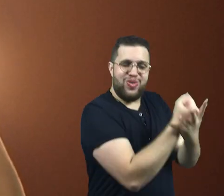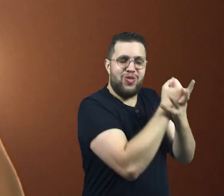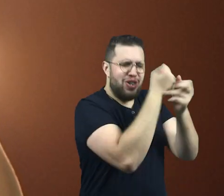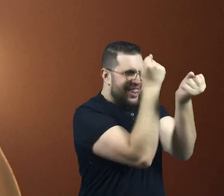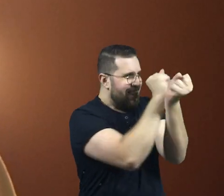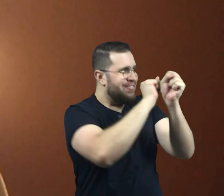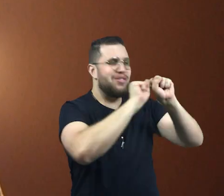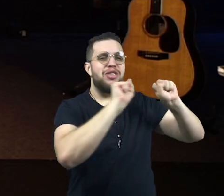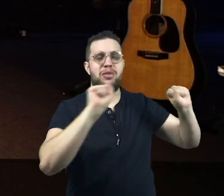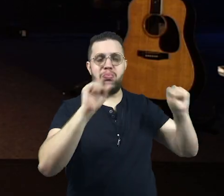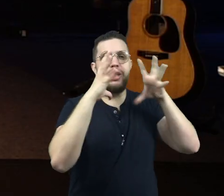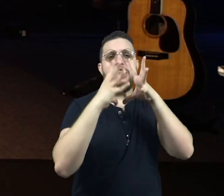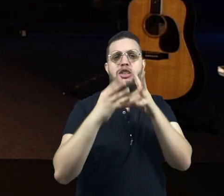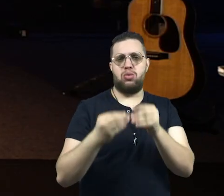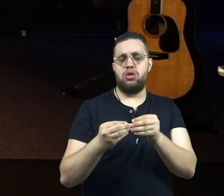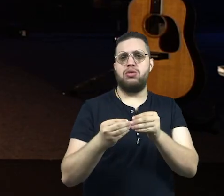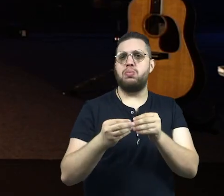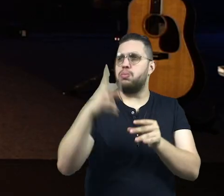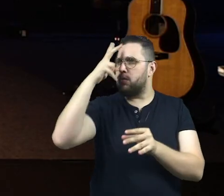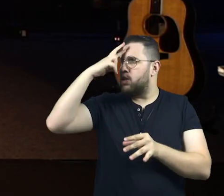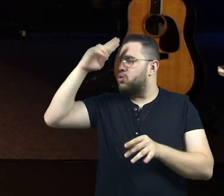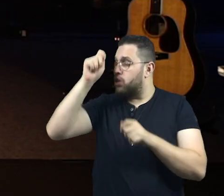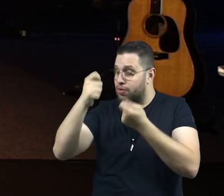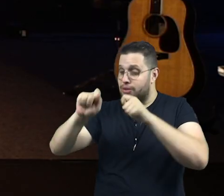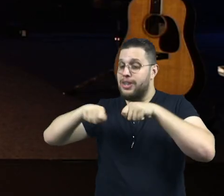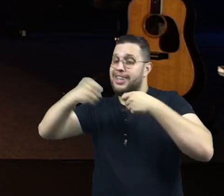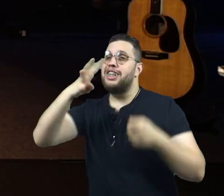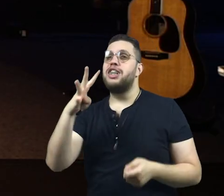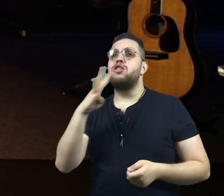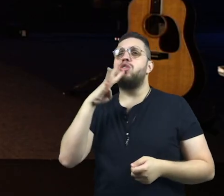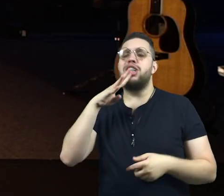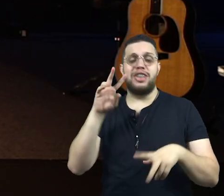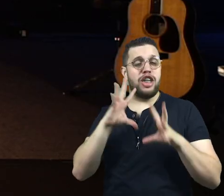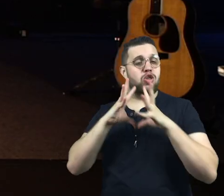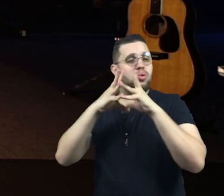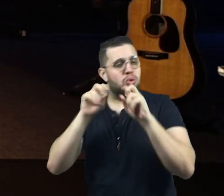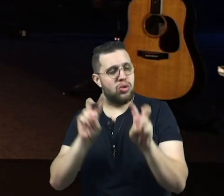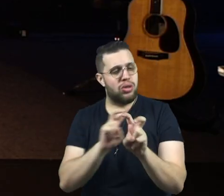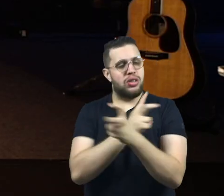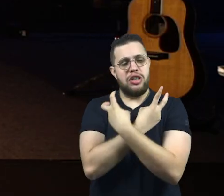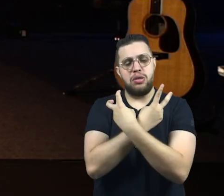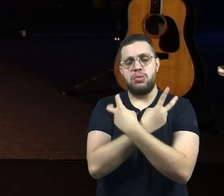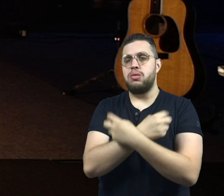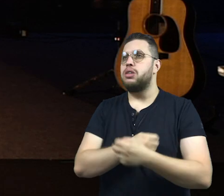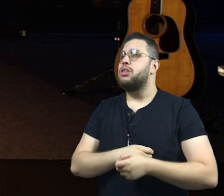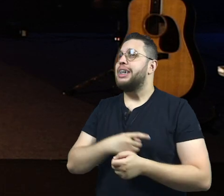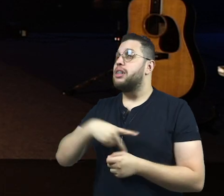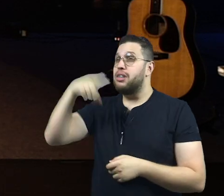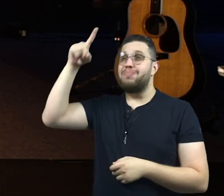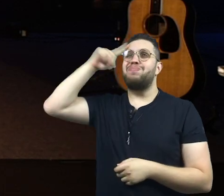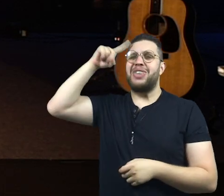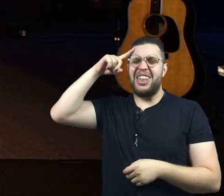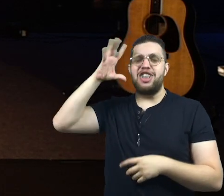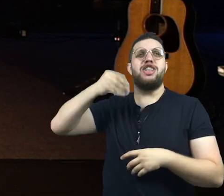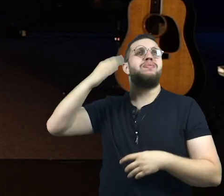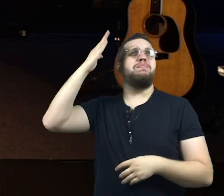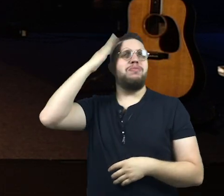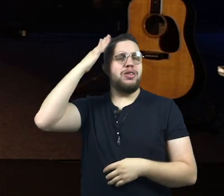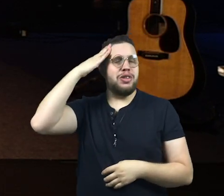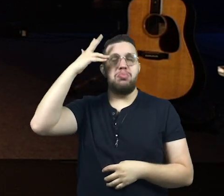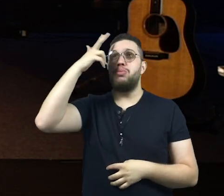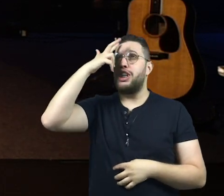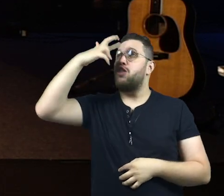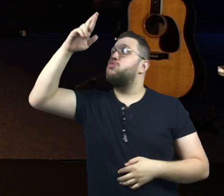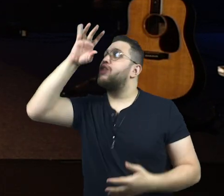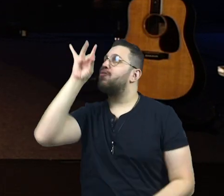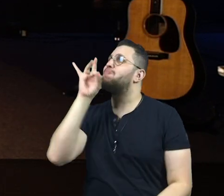libertará. Assim o Senhor se dará a conhecer aos egípcios, e naquele dia eles saberão quem é o